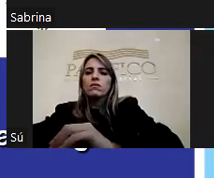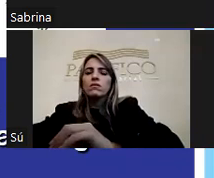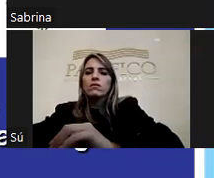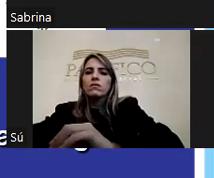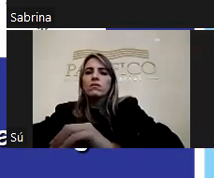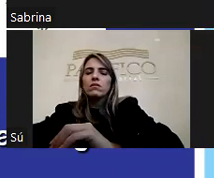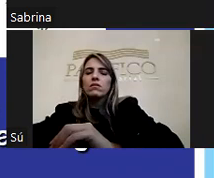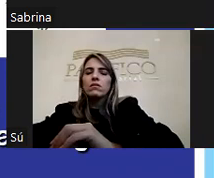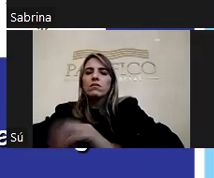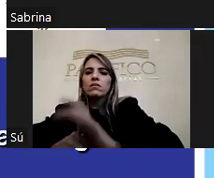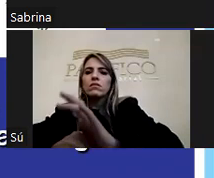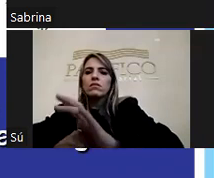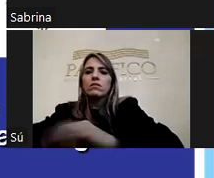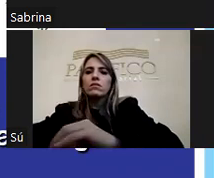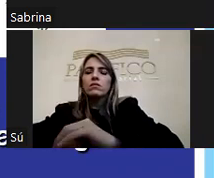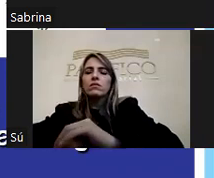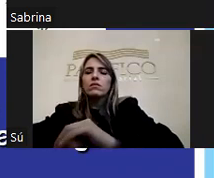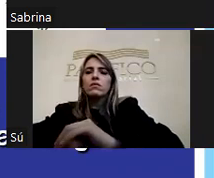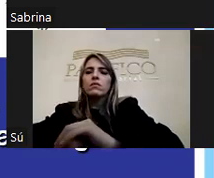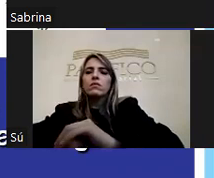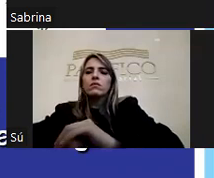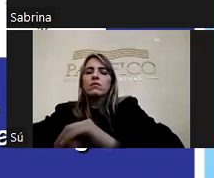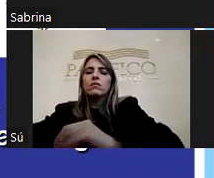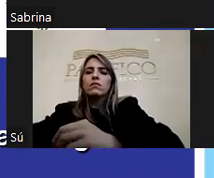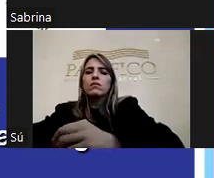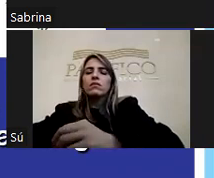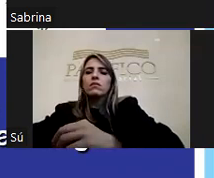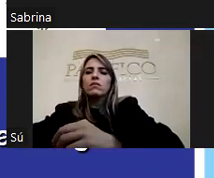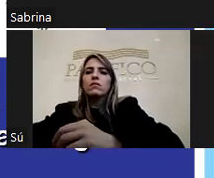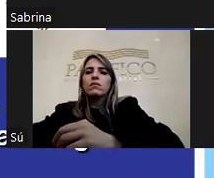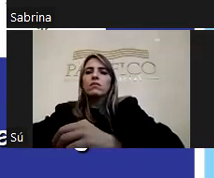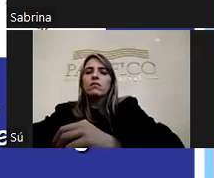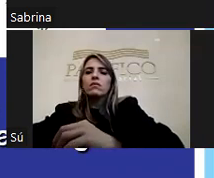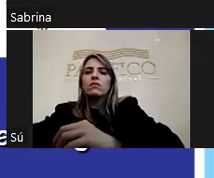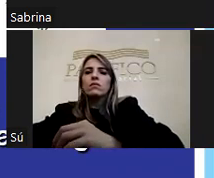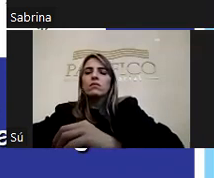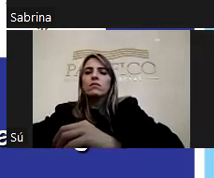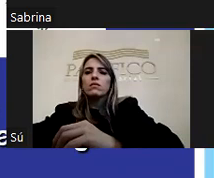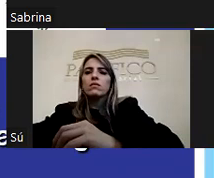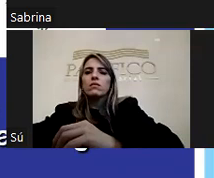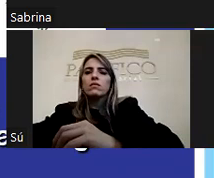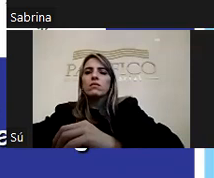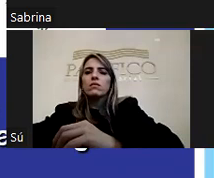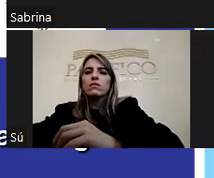Os feromônios que despertam o apetite sexual, testosterona e estrogênio,